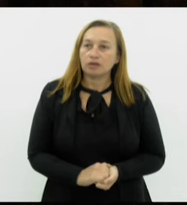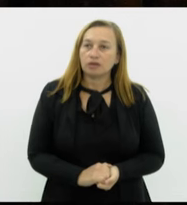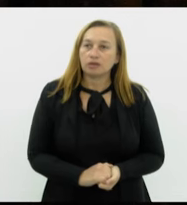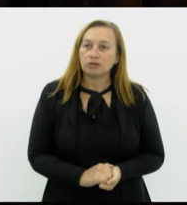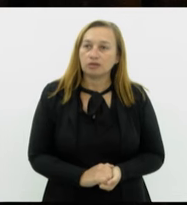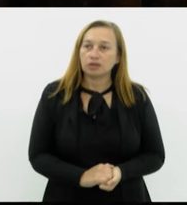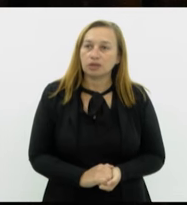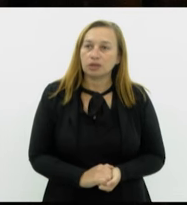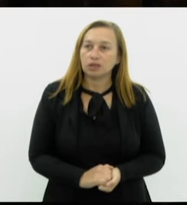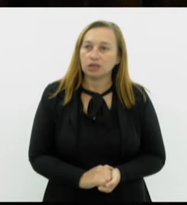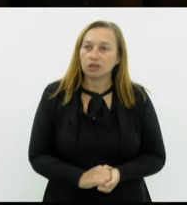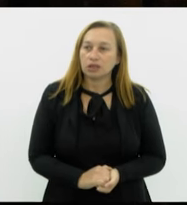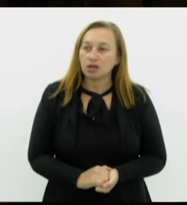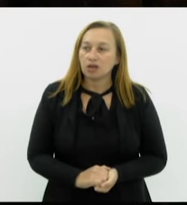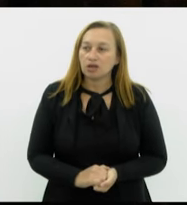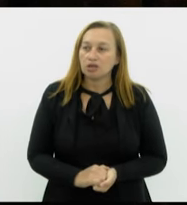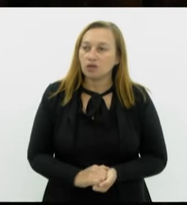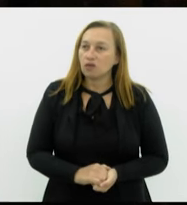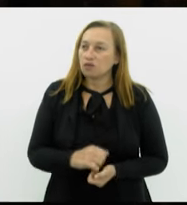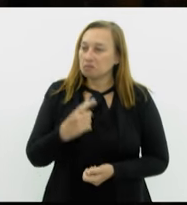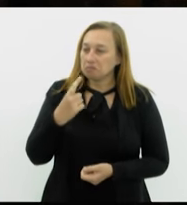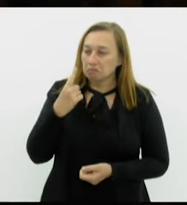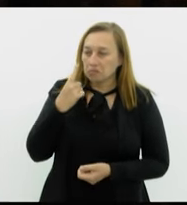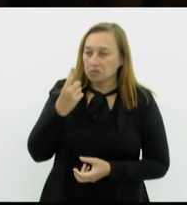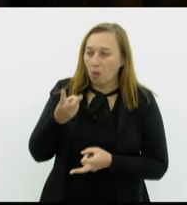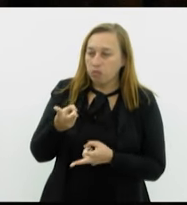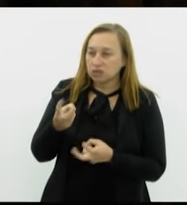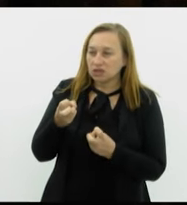e fala assim: tem uma luz no fim do túnel.